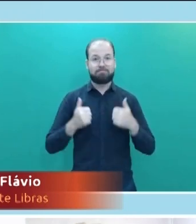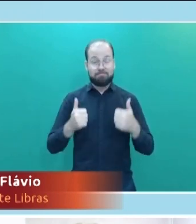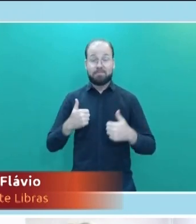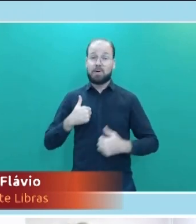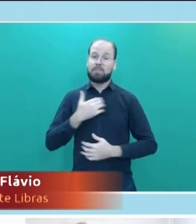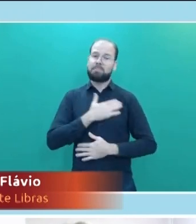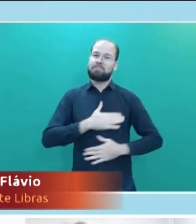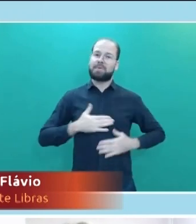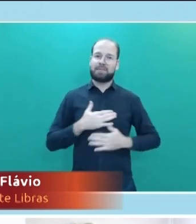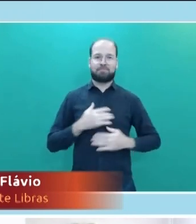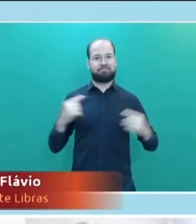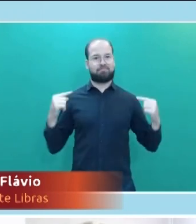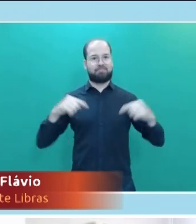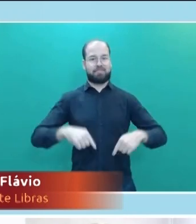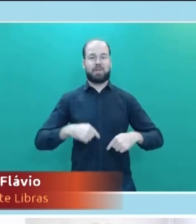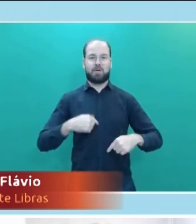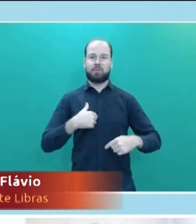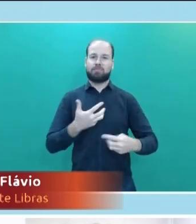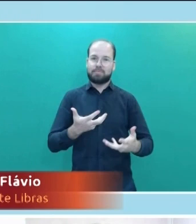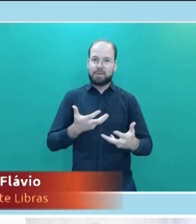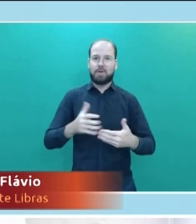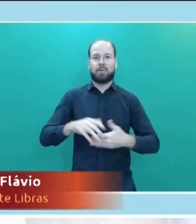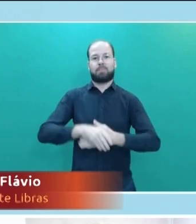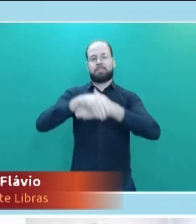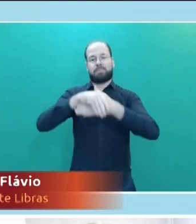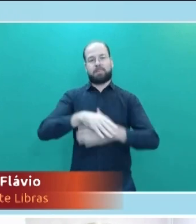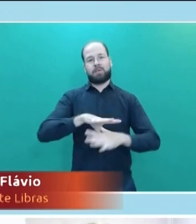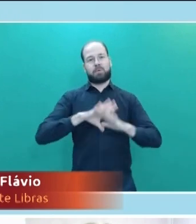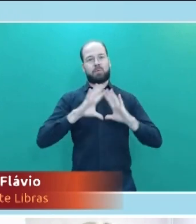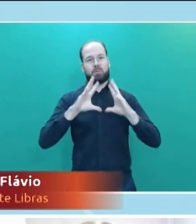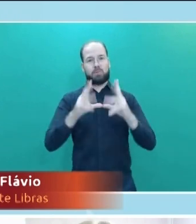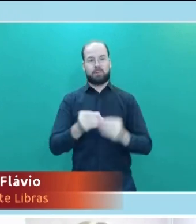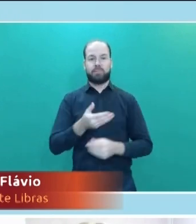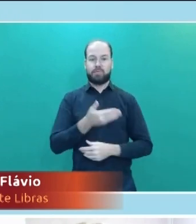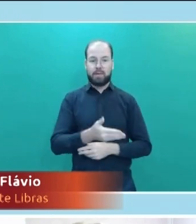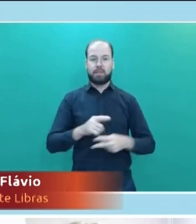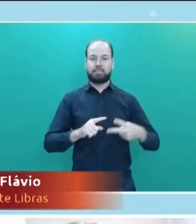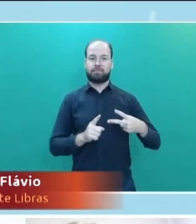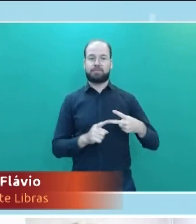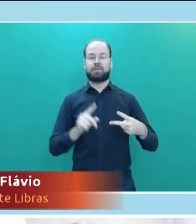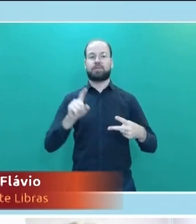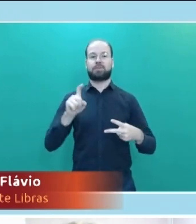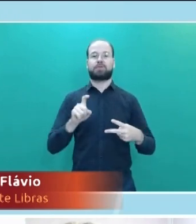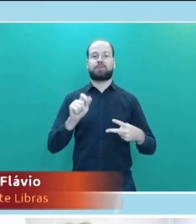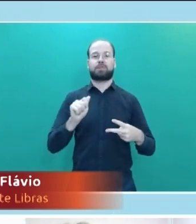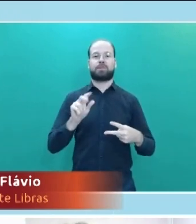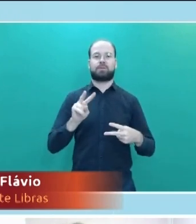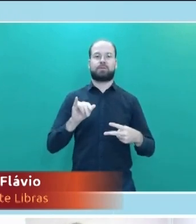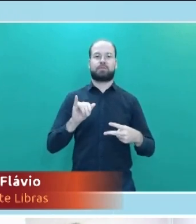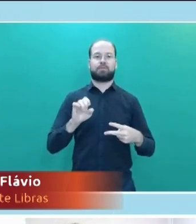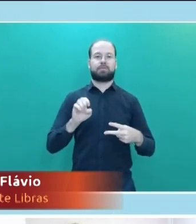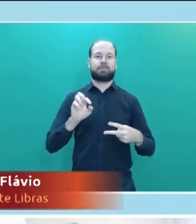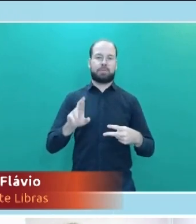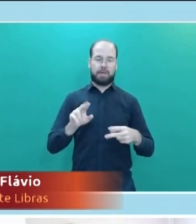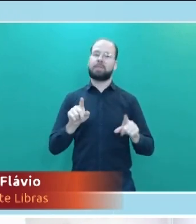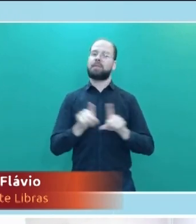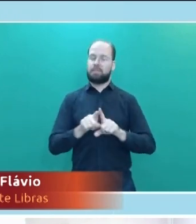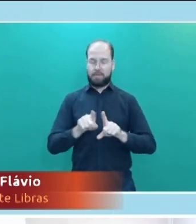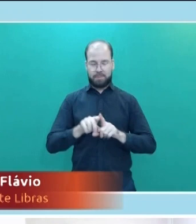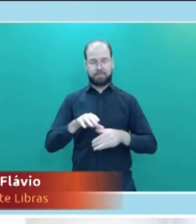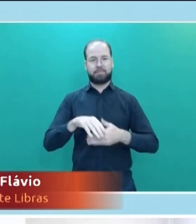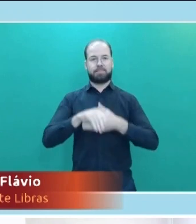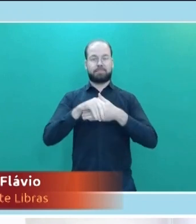de cumprimentar a todos, o doutor Xavier Plassati também, e eu